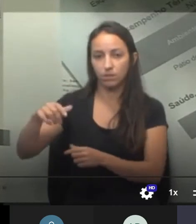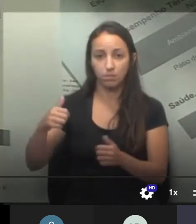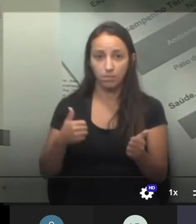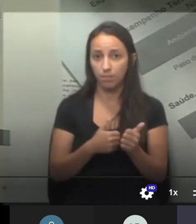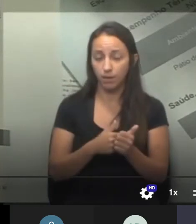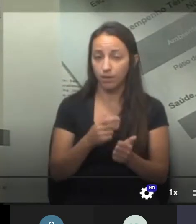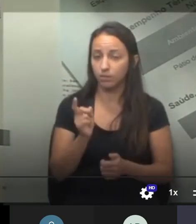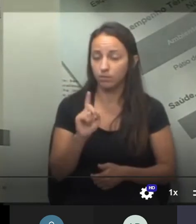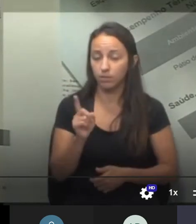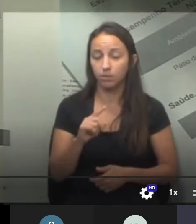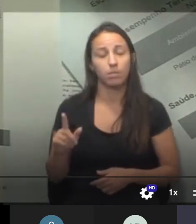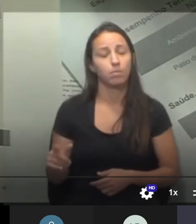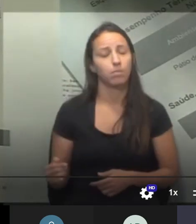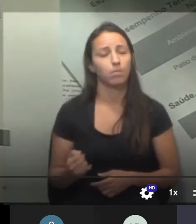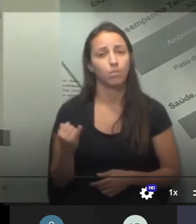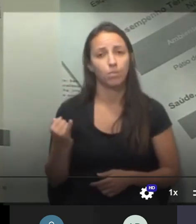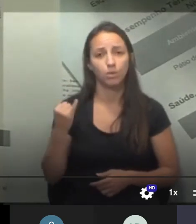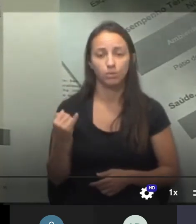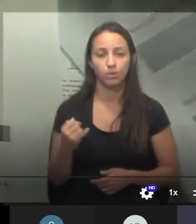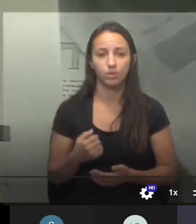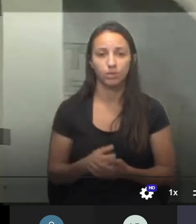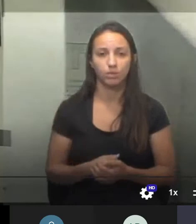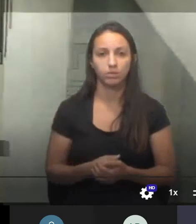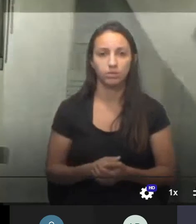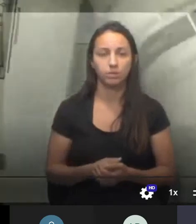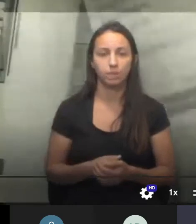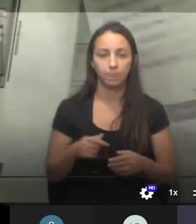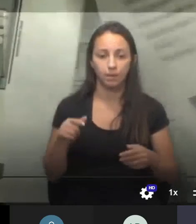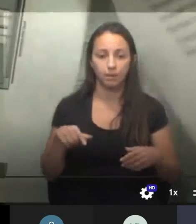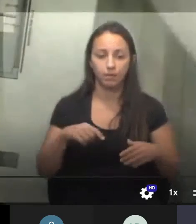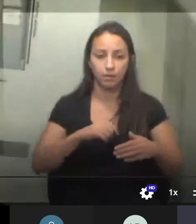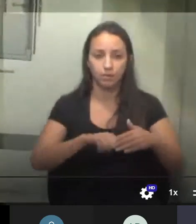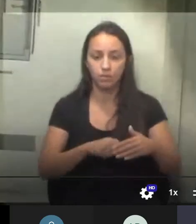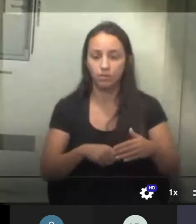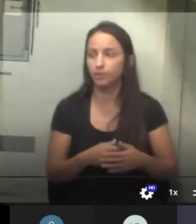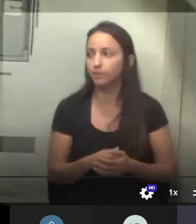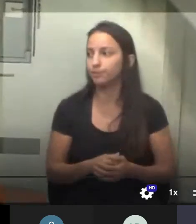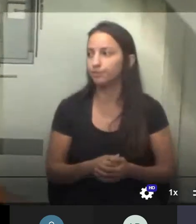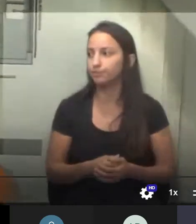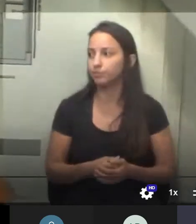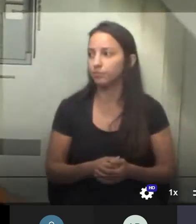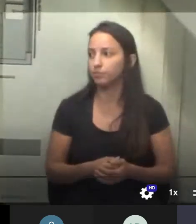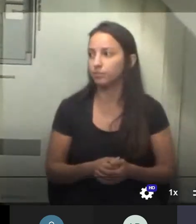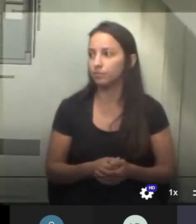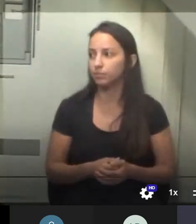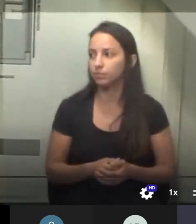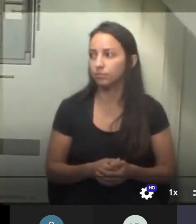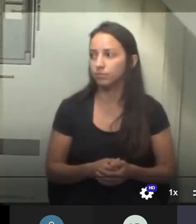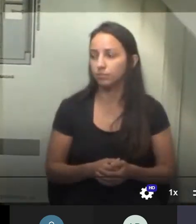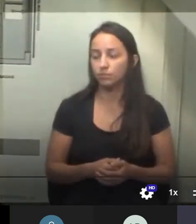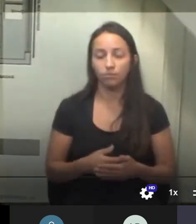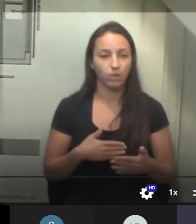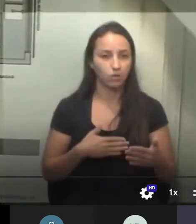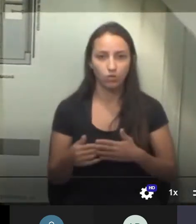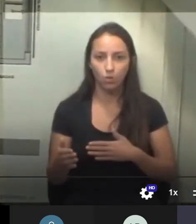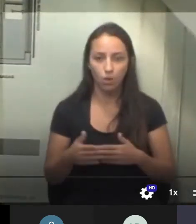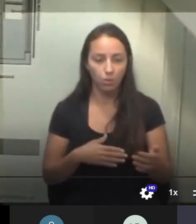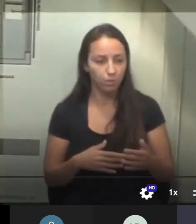algo de extrema importância na cozinha. Isso serve cozinha de